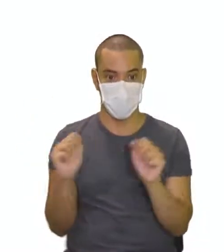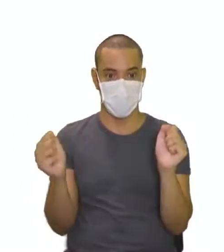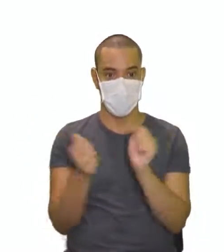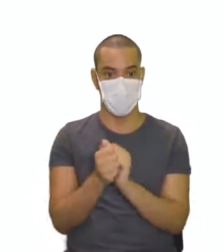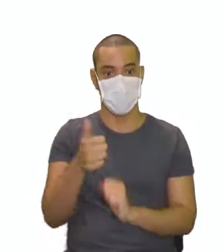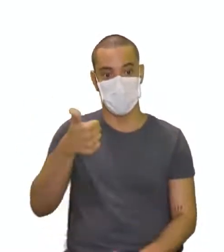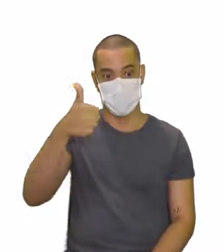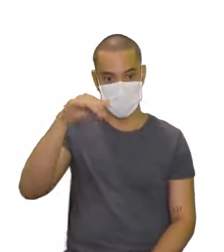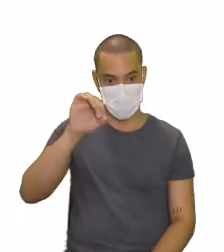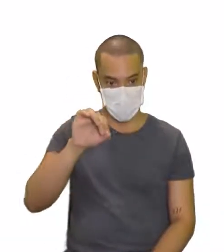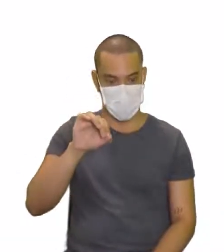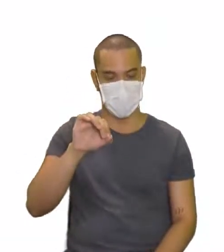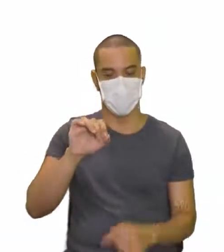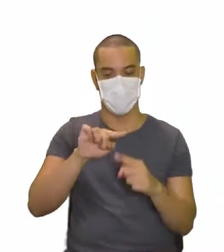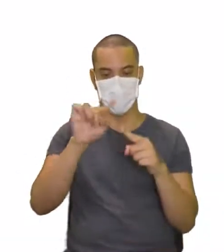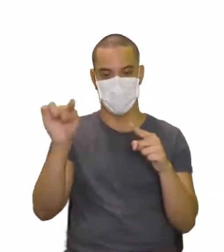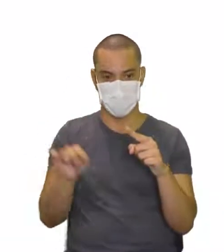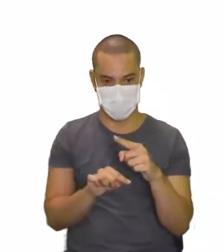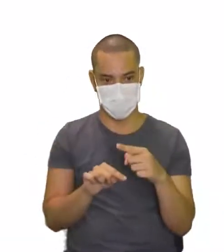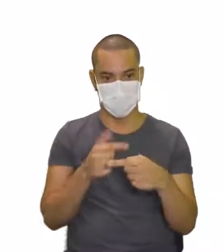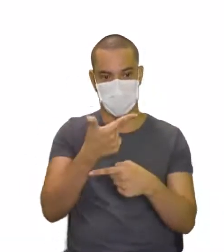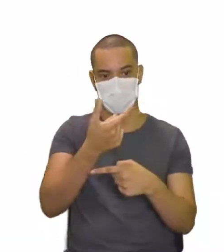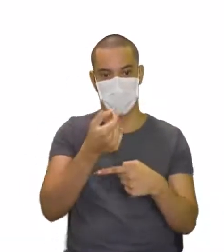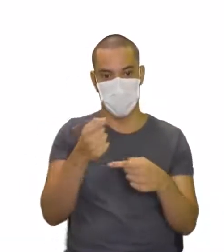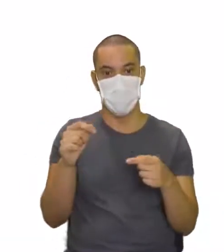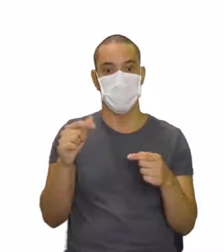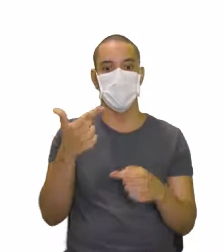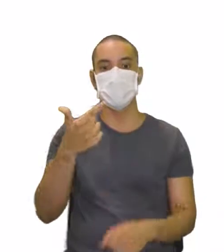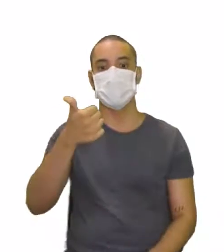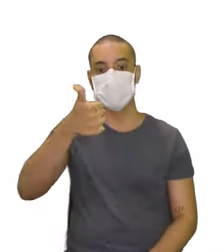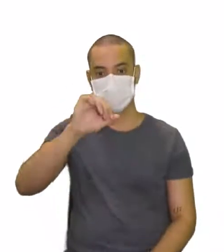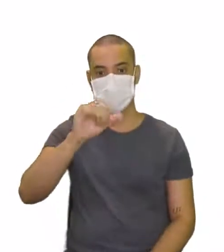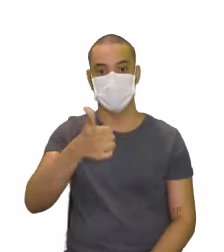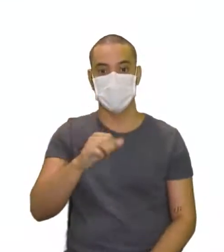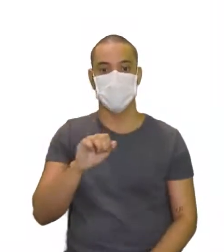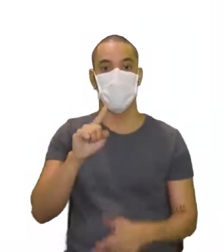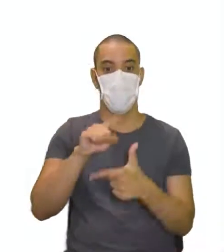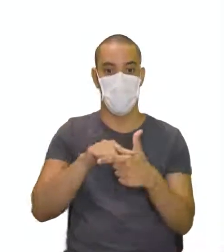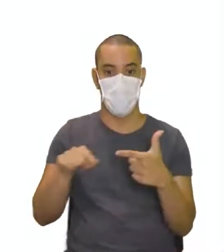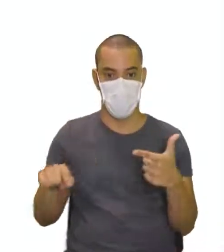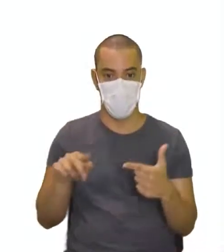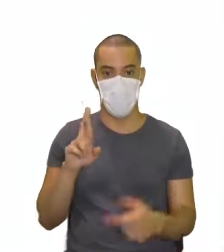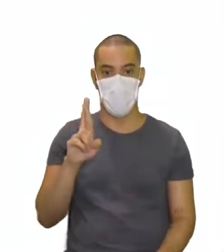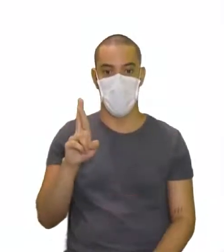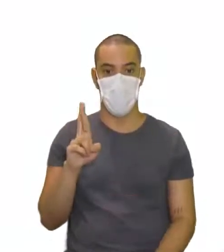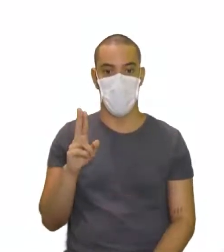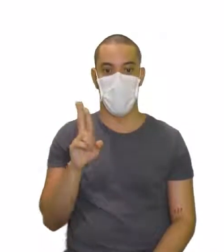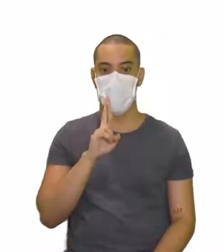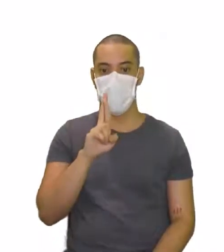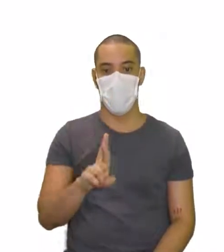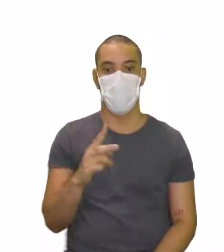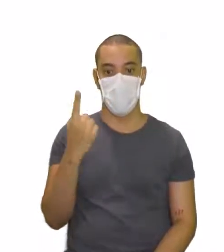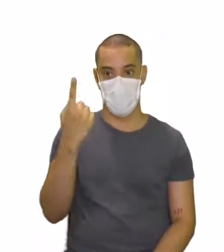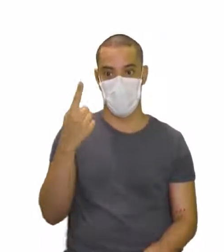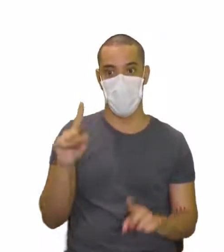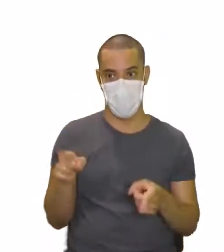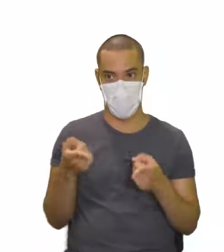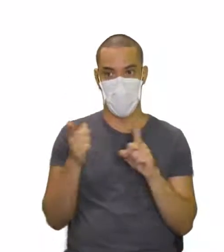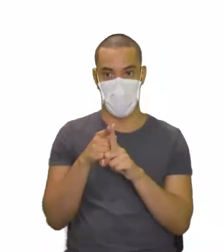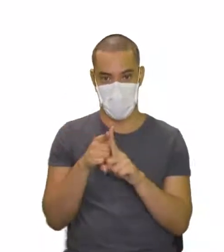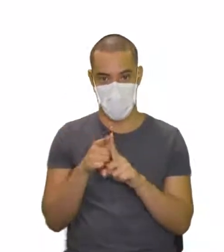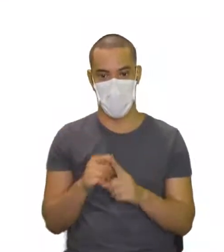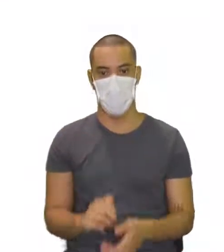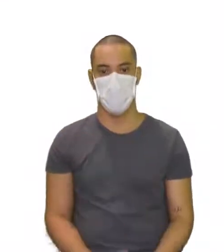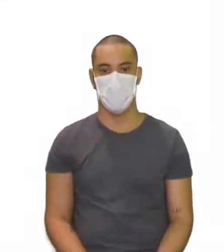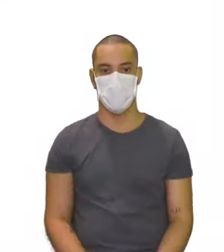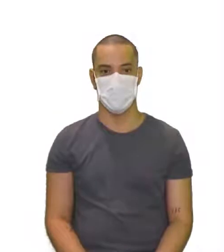passa o 10 subtraindo, subtrai ali, divide, né? Vamos ter quanto de resistência interna?